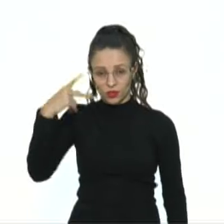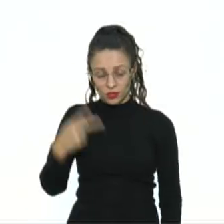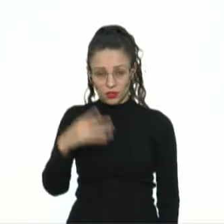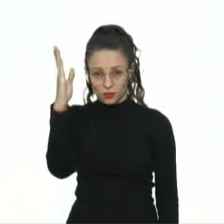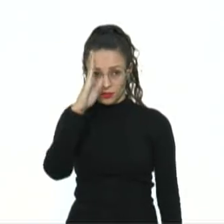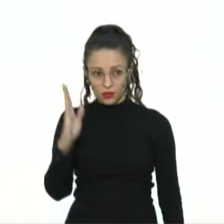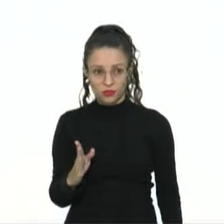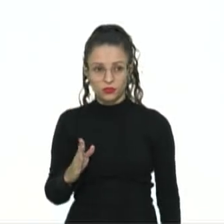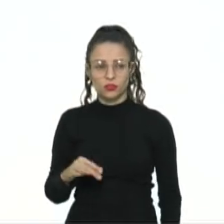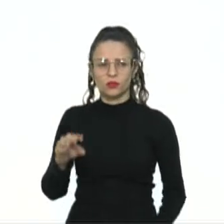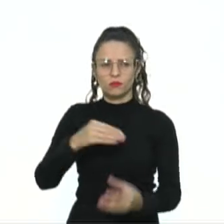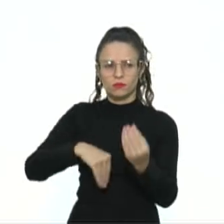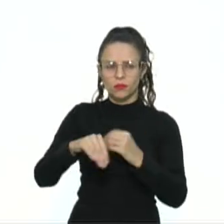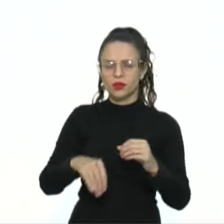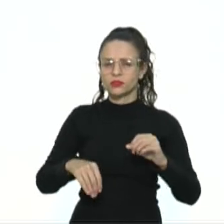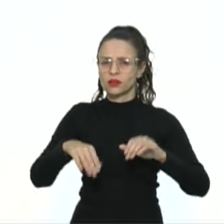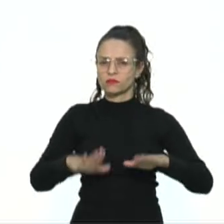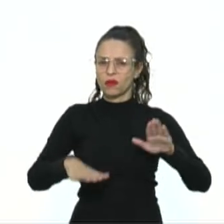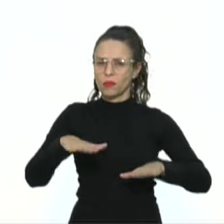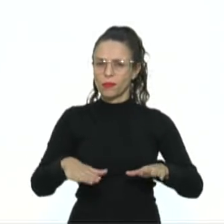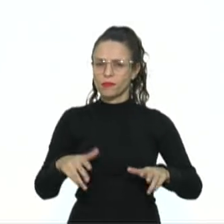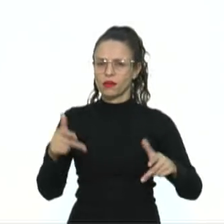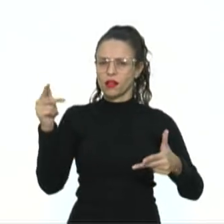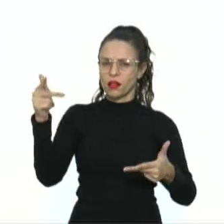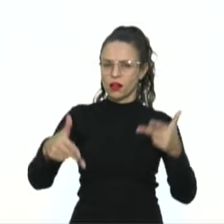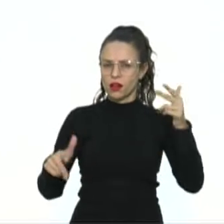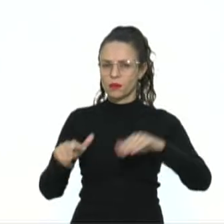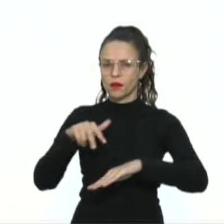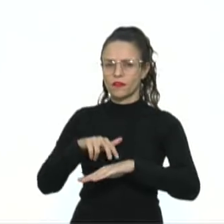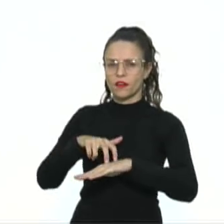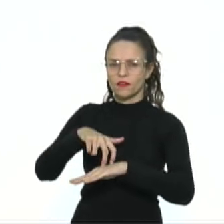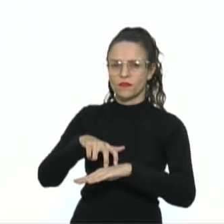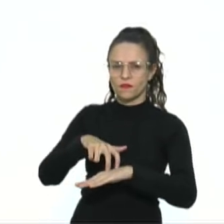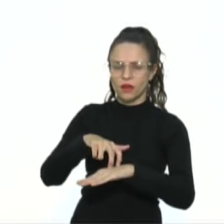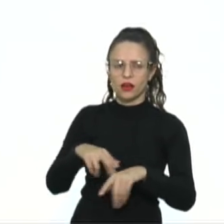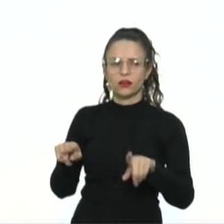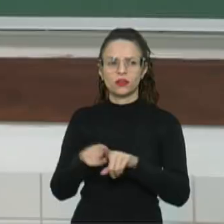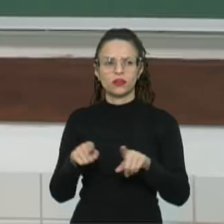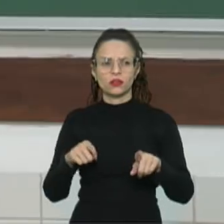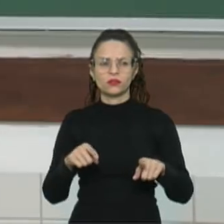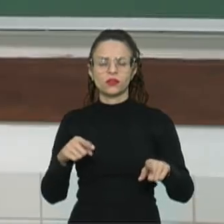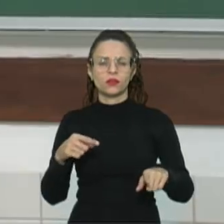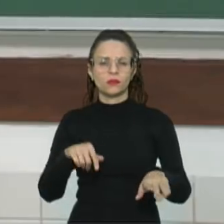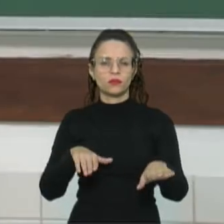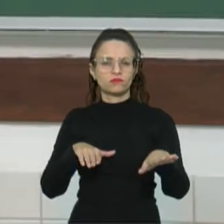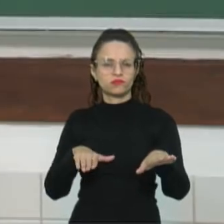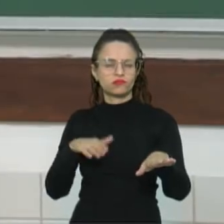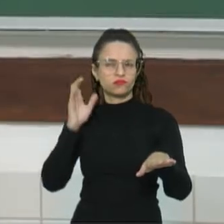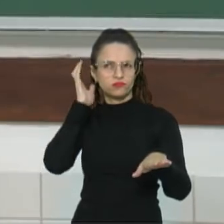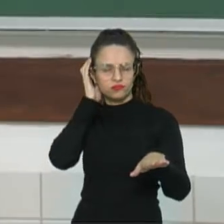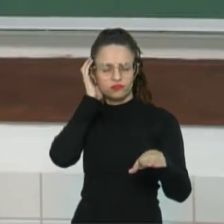regionais, maracatu, rock, hip hop, funk e música eletrônica, né? Então,